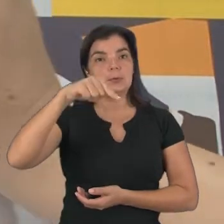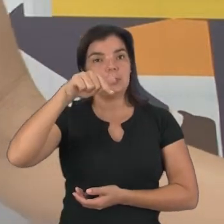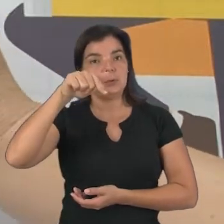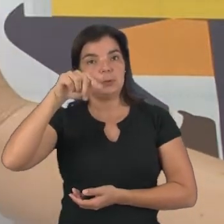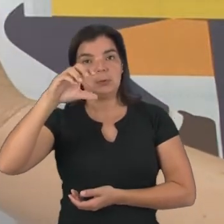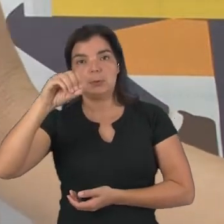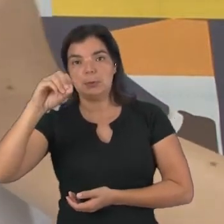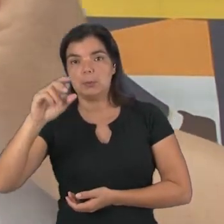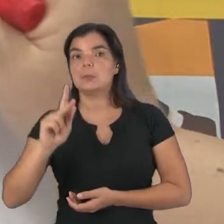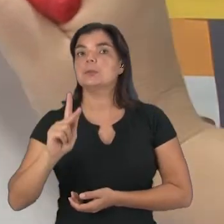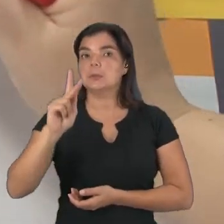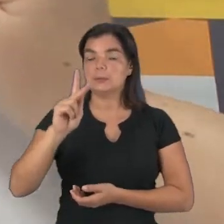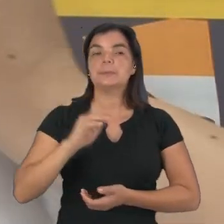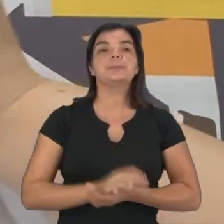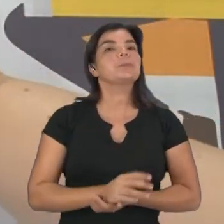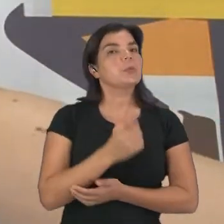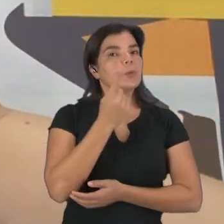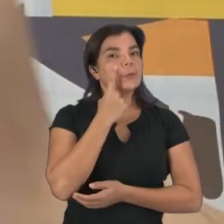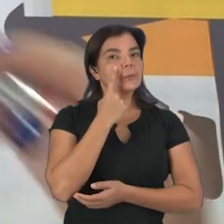63,700 gramas. Viu só